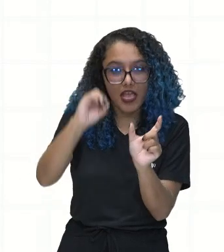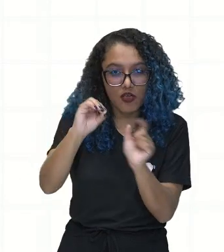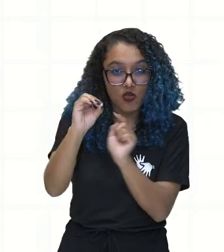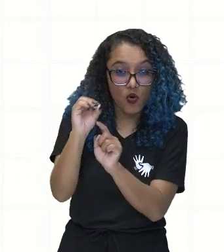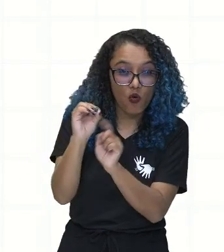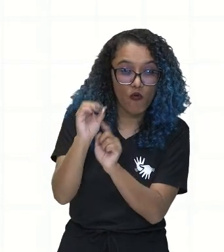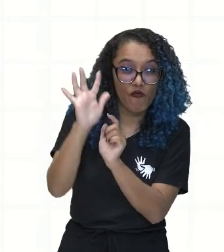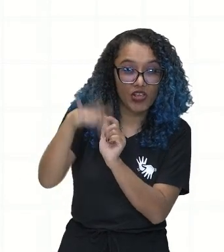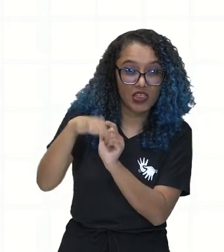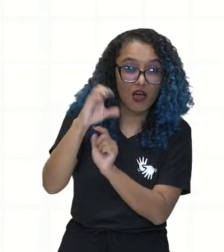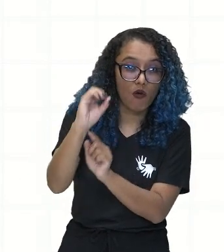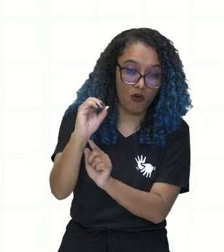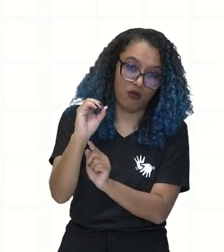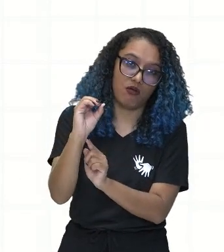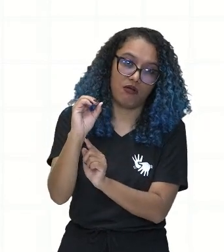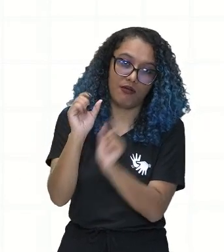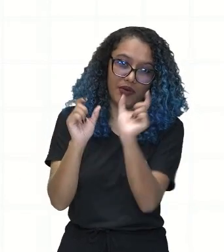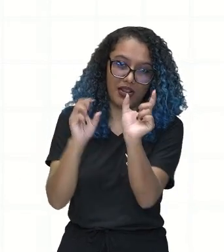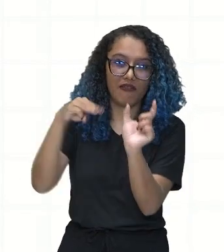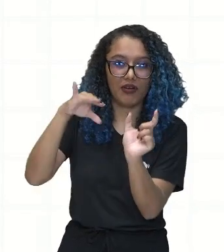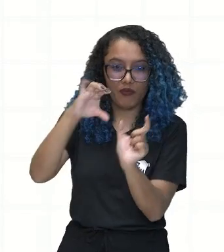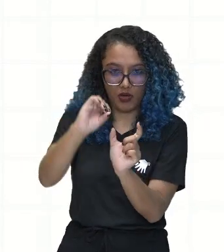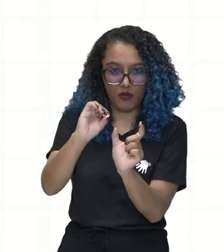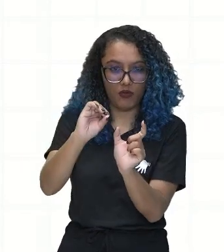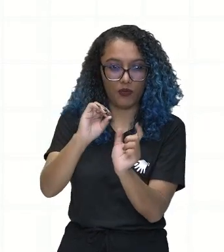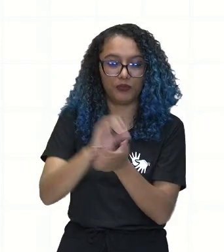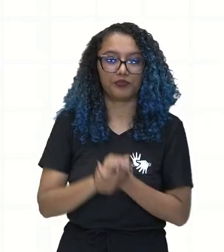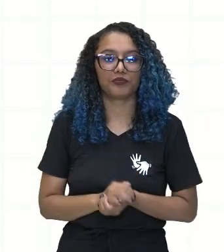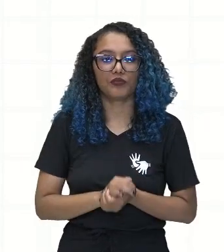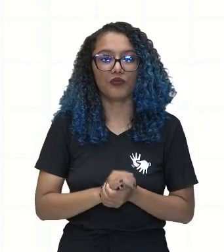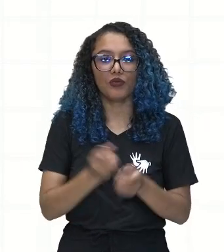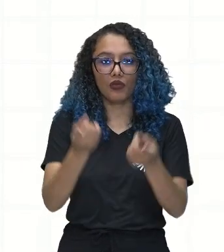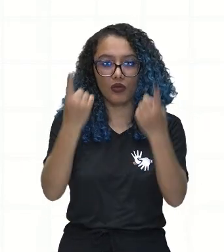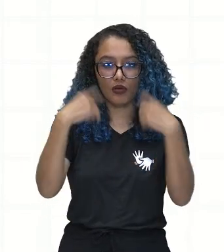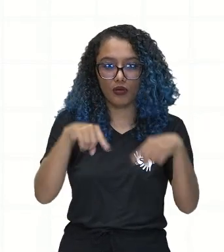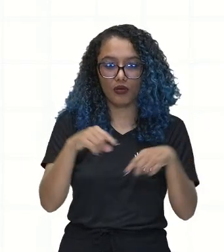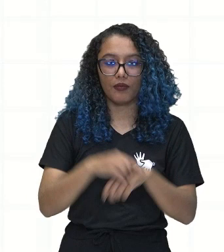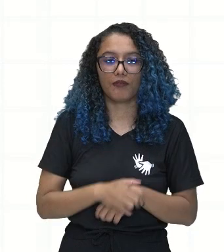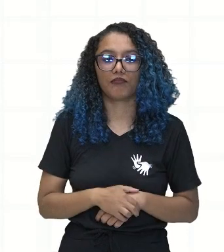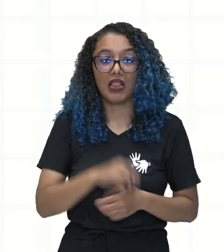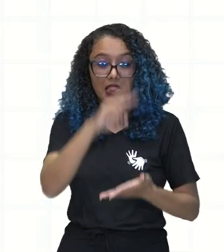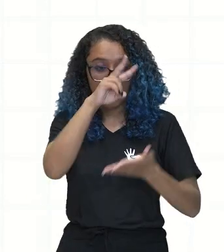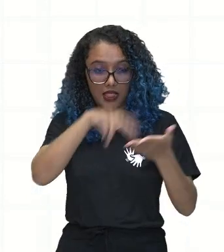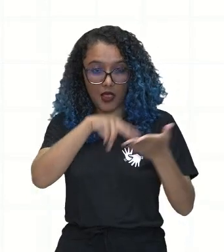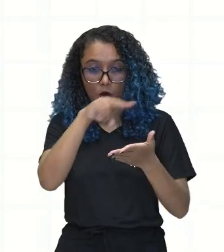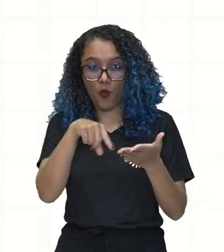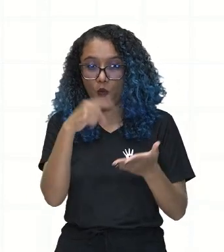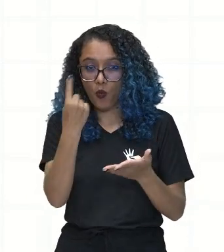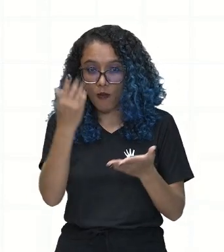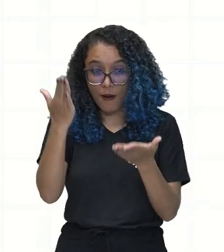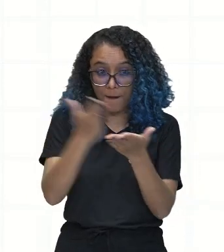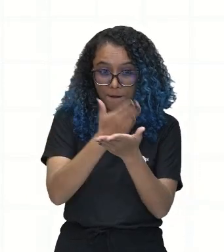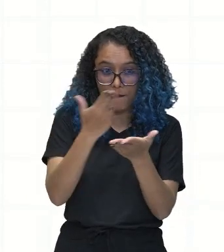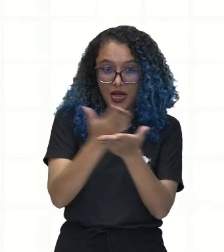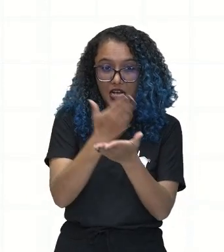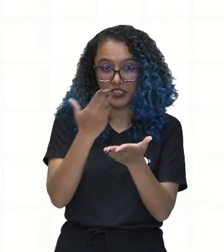Masculino. Tá bom? Muito bem. Lê uma página e meia. Olha aqui o